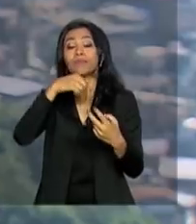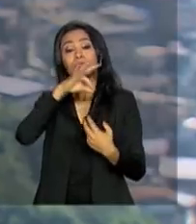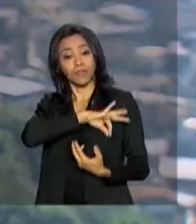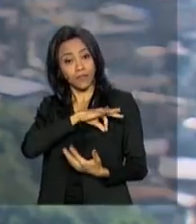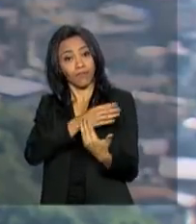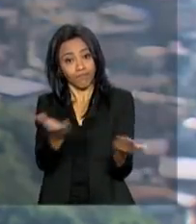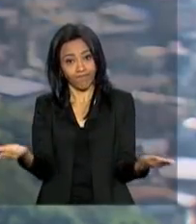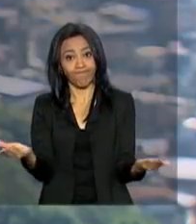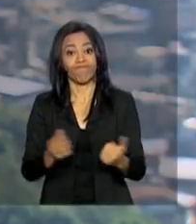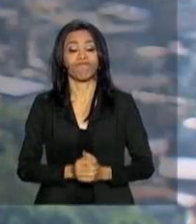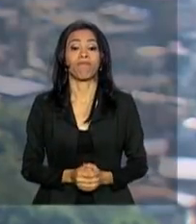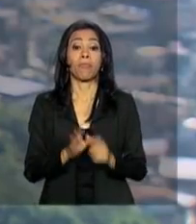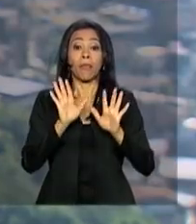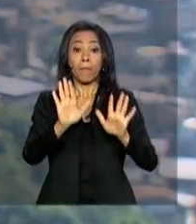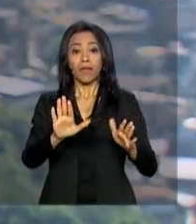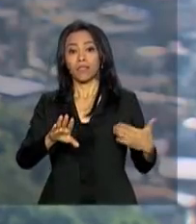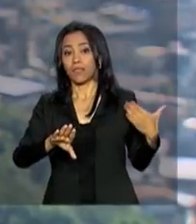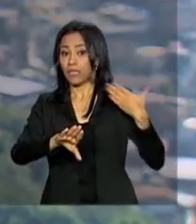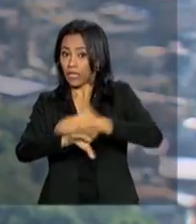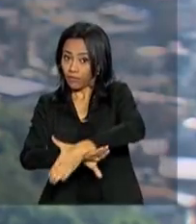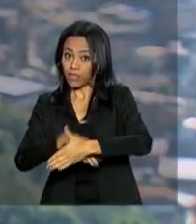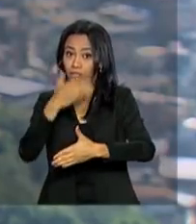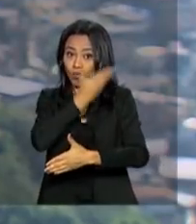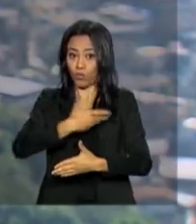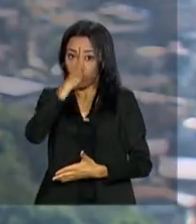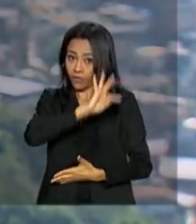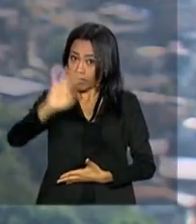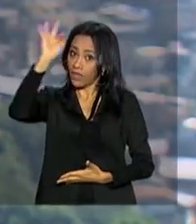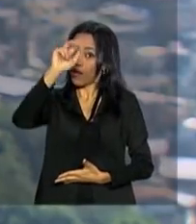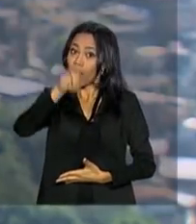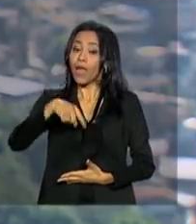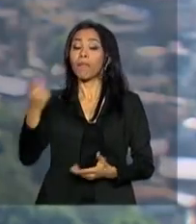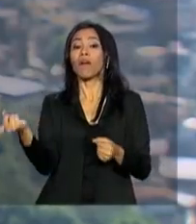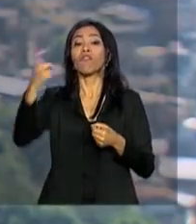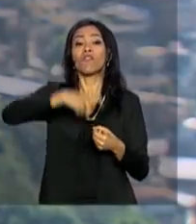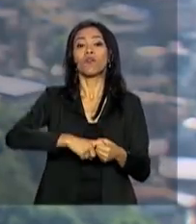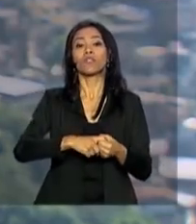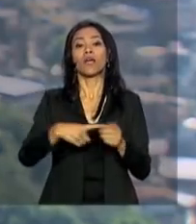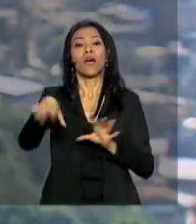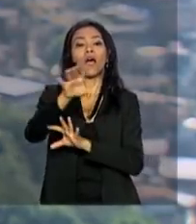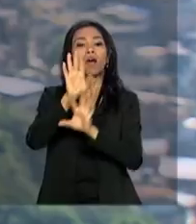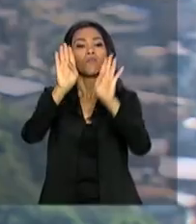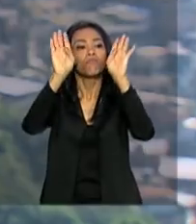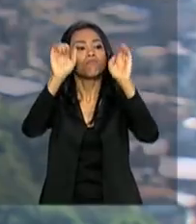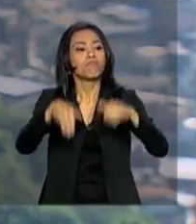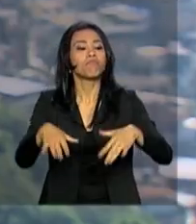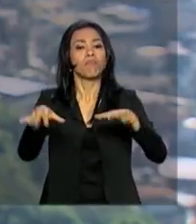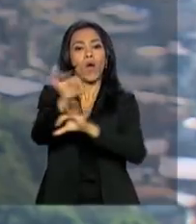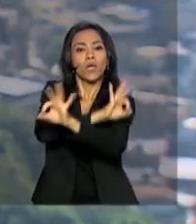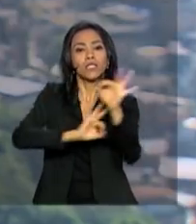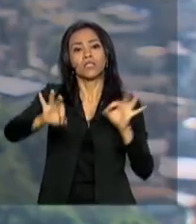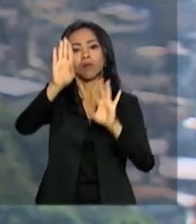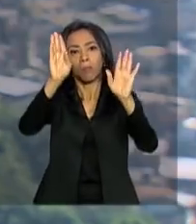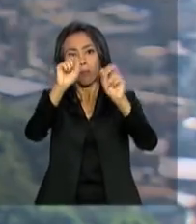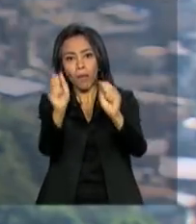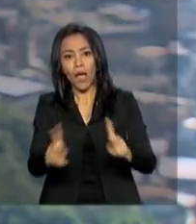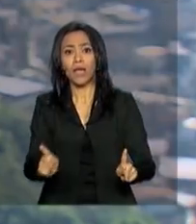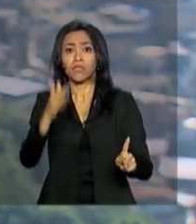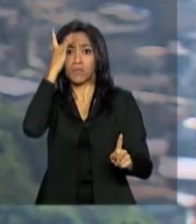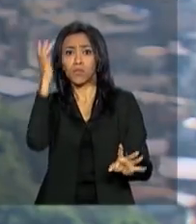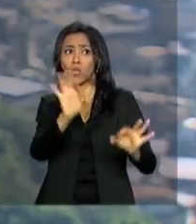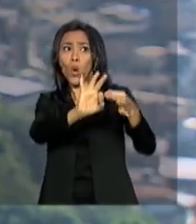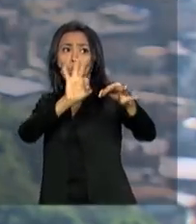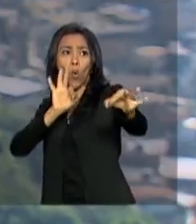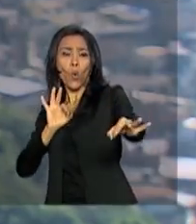renda. Mas a intervenção aqui foi pensada como forma de trazer normalidade para a vida do carioca. Pessoas que muitas vezes passam longe